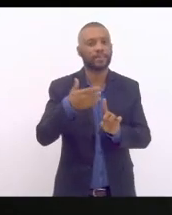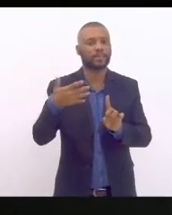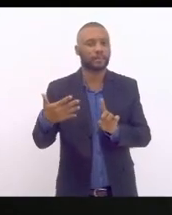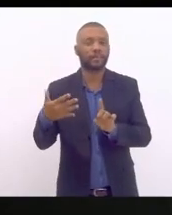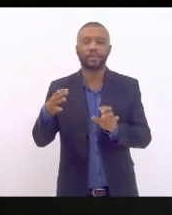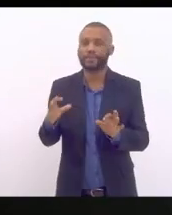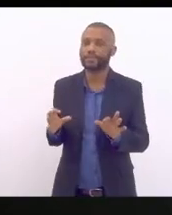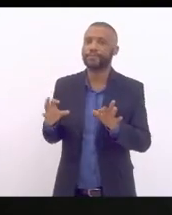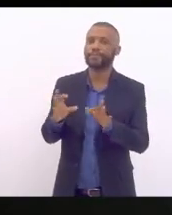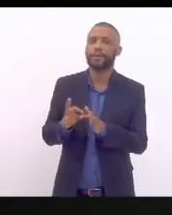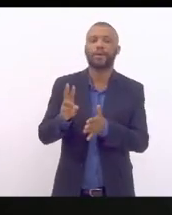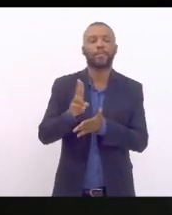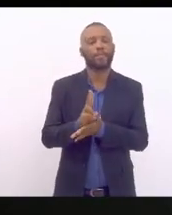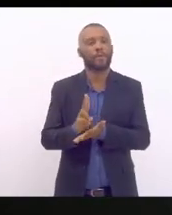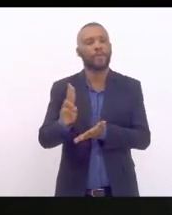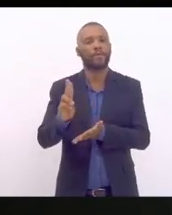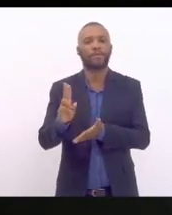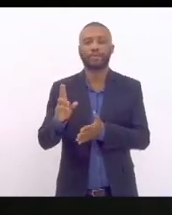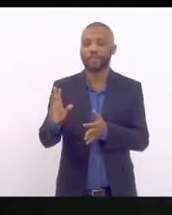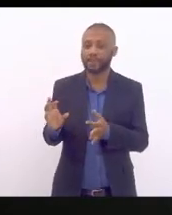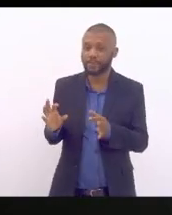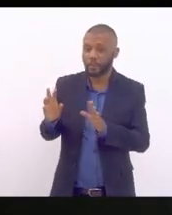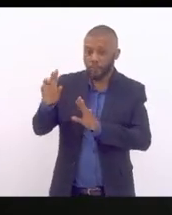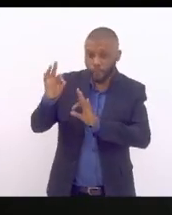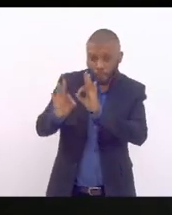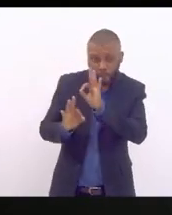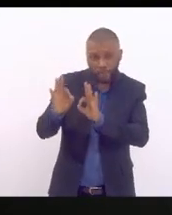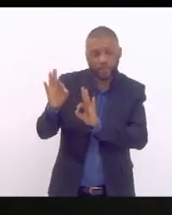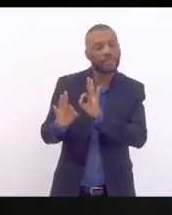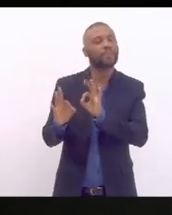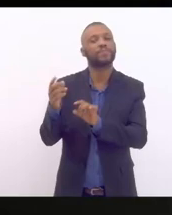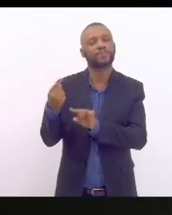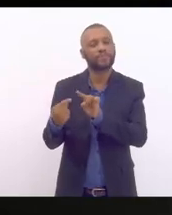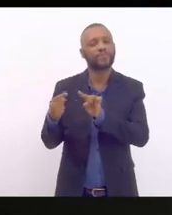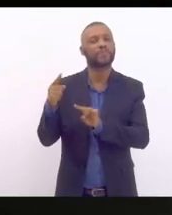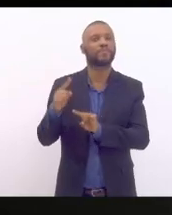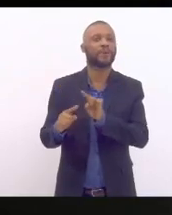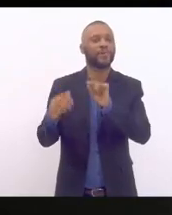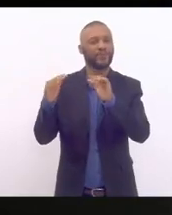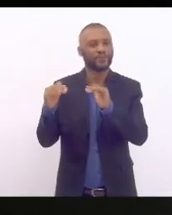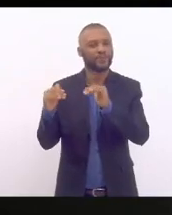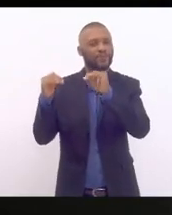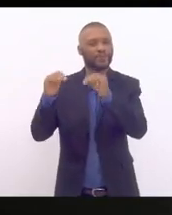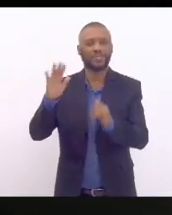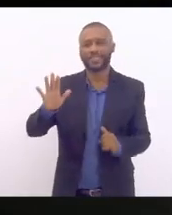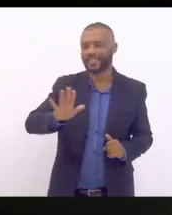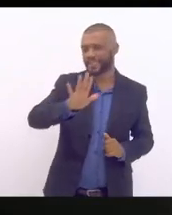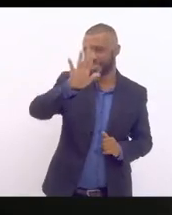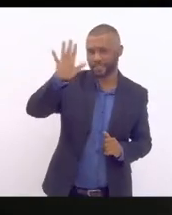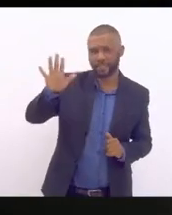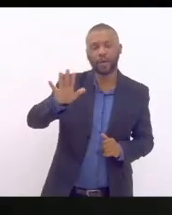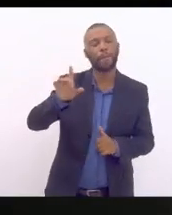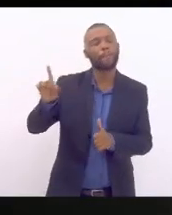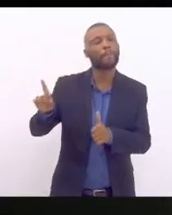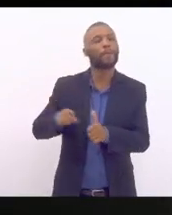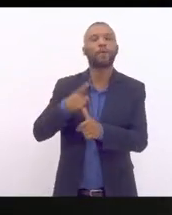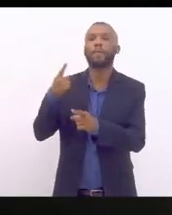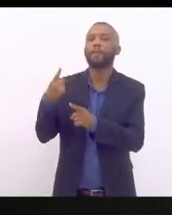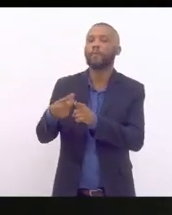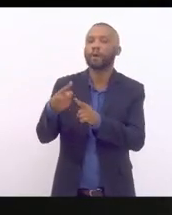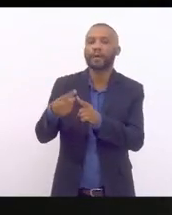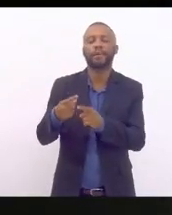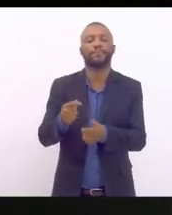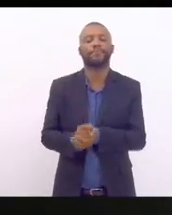passa pela Universidade para um projeto de desenvolvimento soberano Nacional primeiro porque